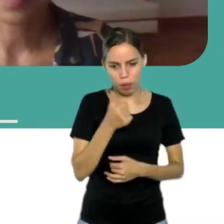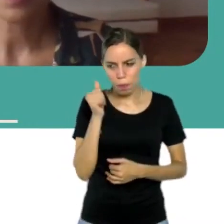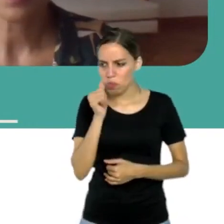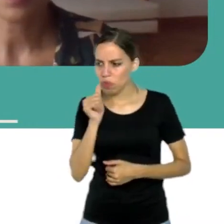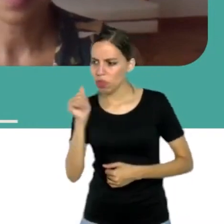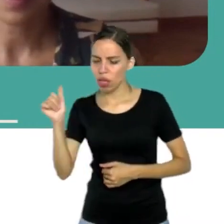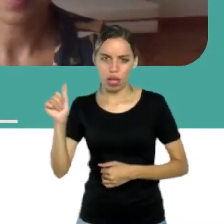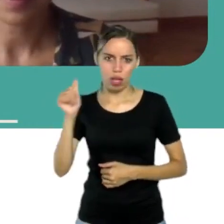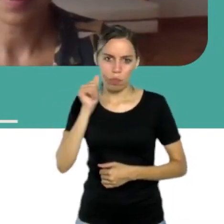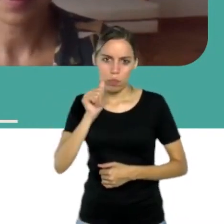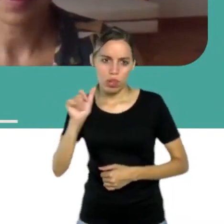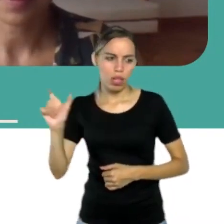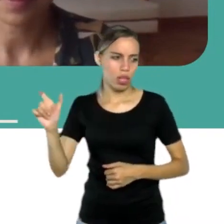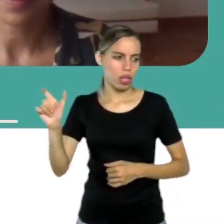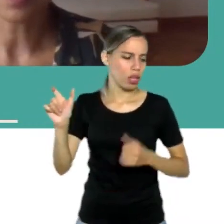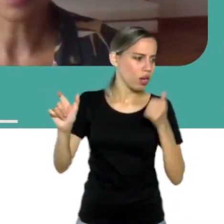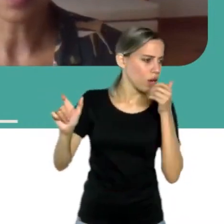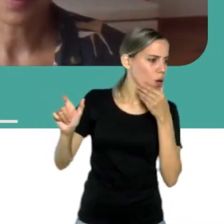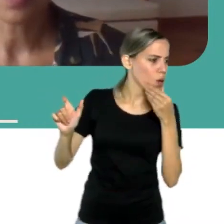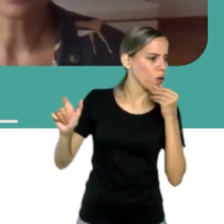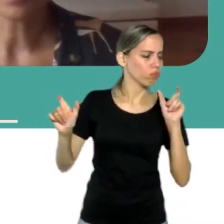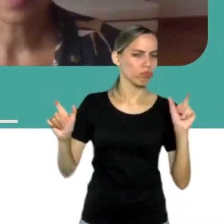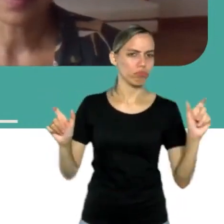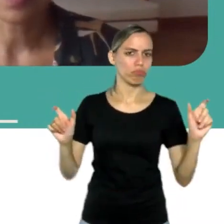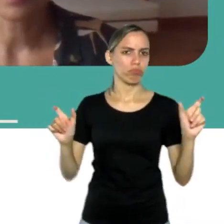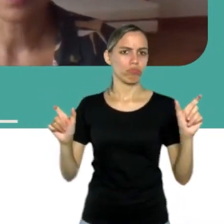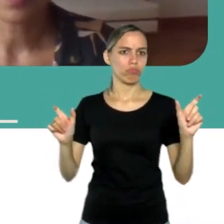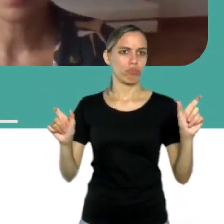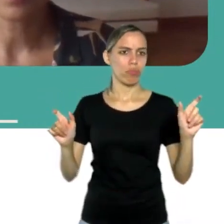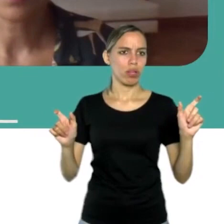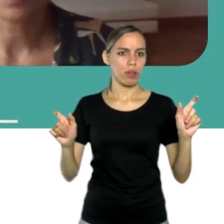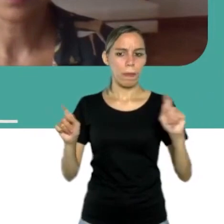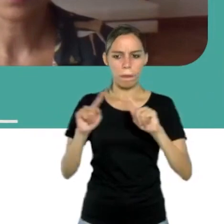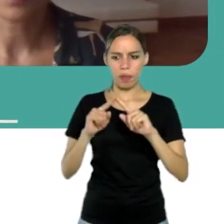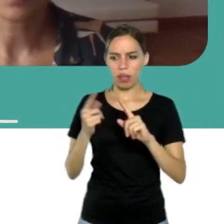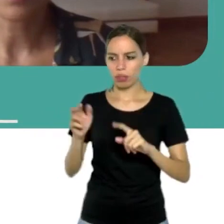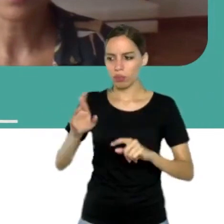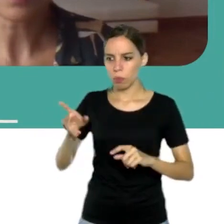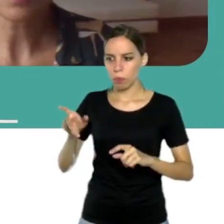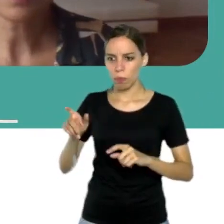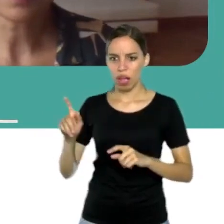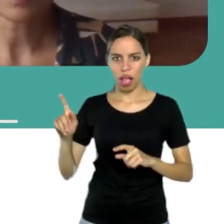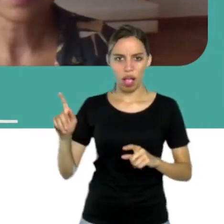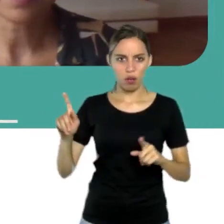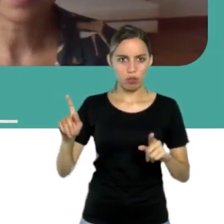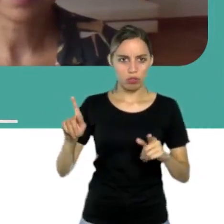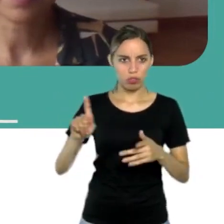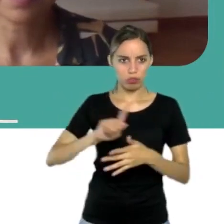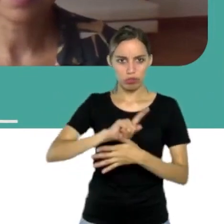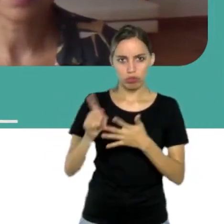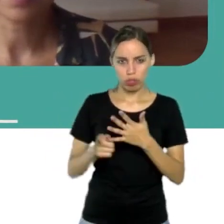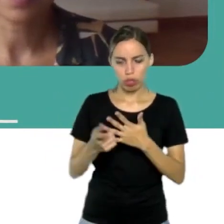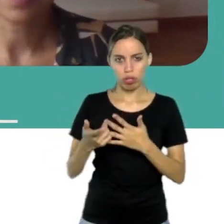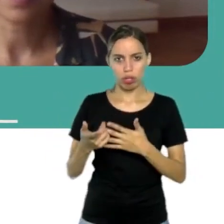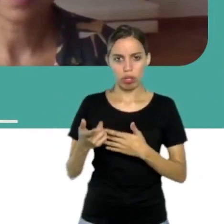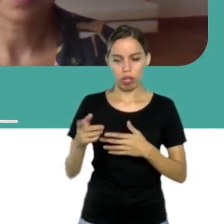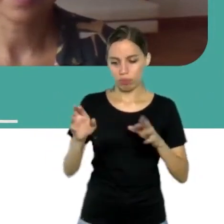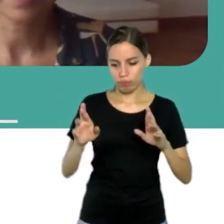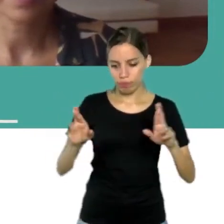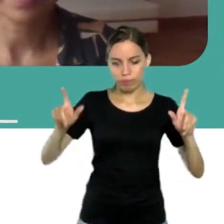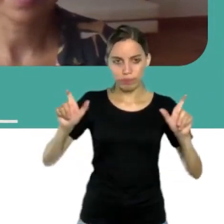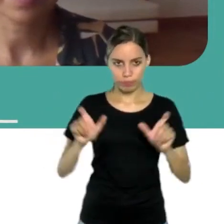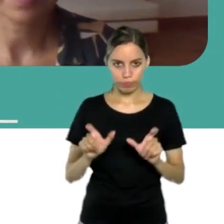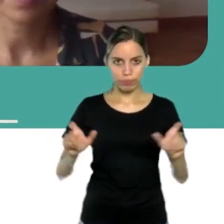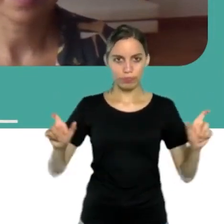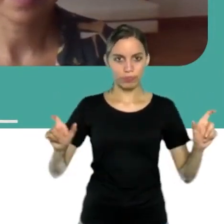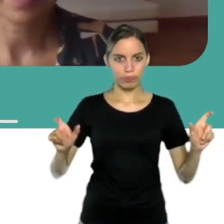sem se ater, assim, ao gênero mesmo, né, mas de forma mais ampla que você aborda, te pedir para